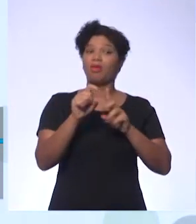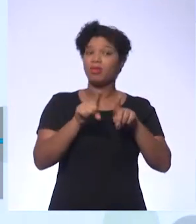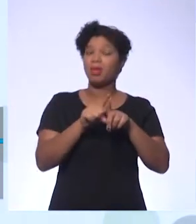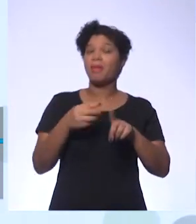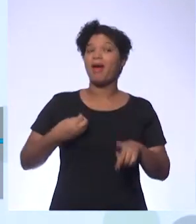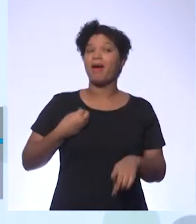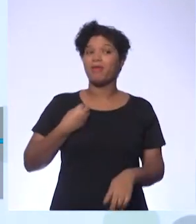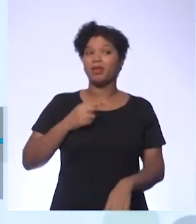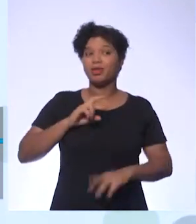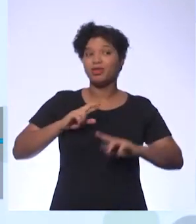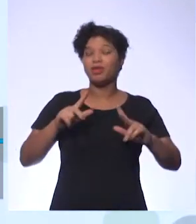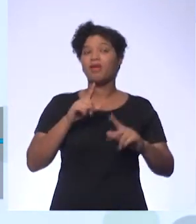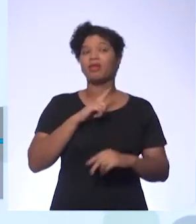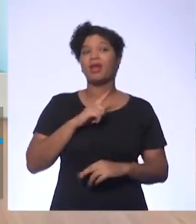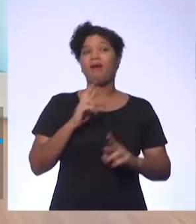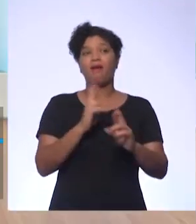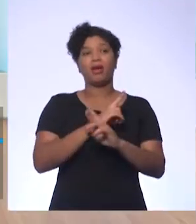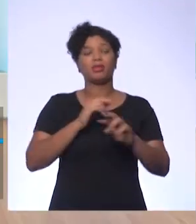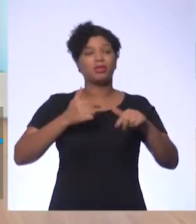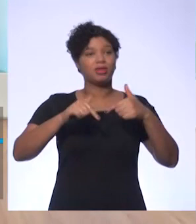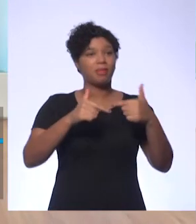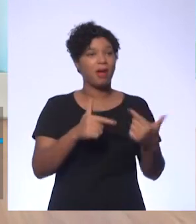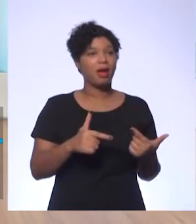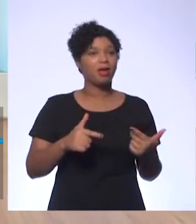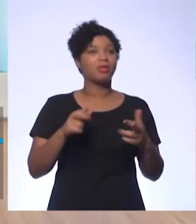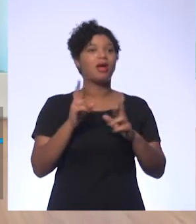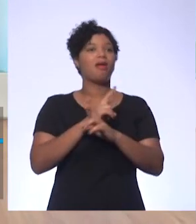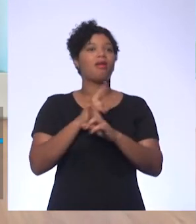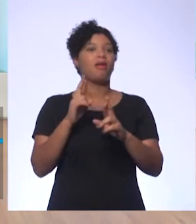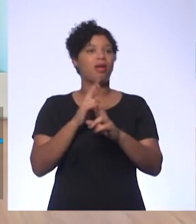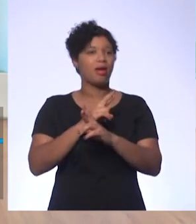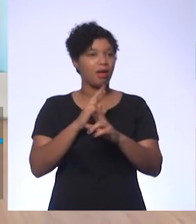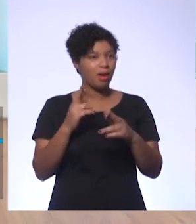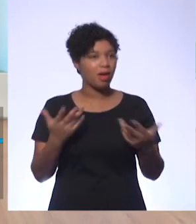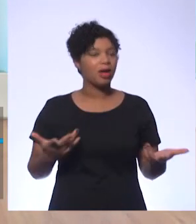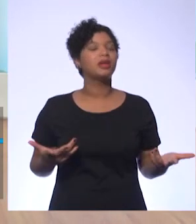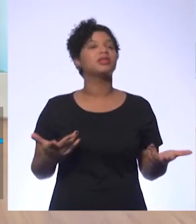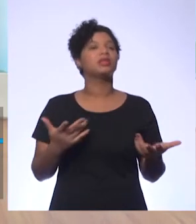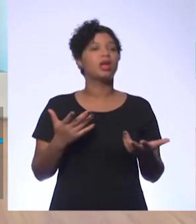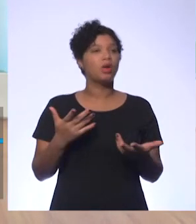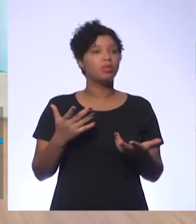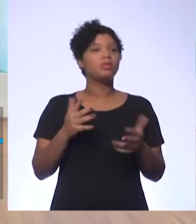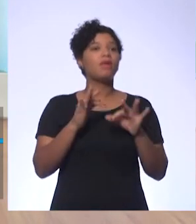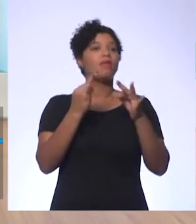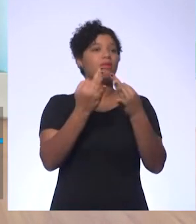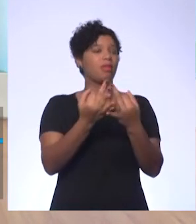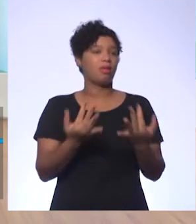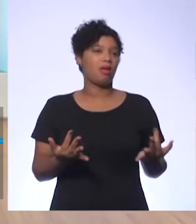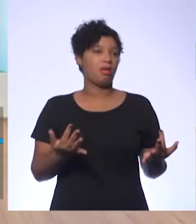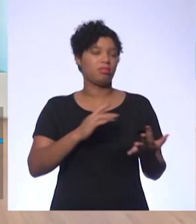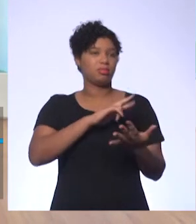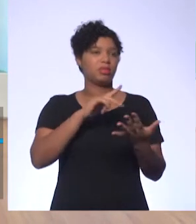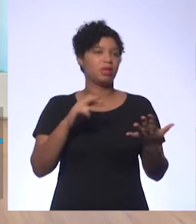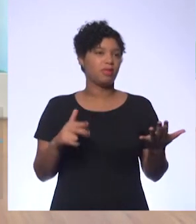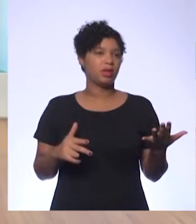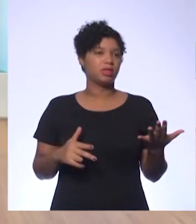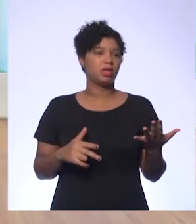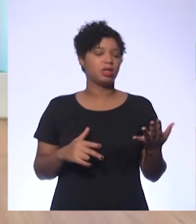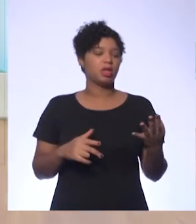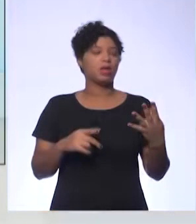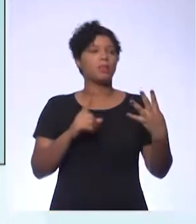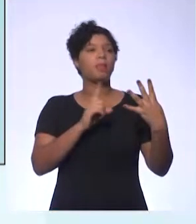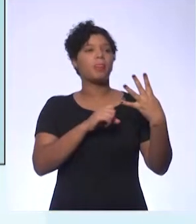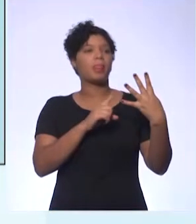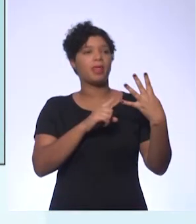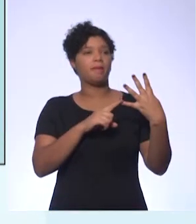dessas pessoas, desses na relação de trabalho. Principalmente na relação de trabalho. Inclusive, vou colocar aqui até o último ponto para a gente